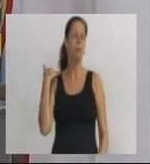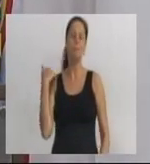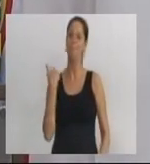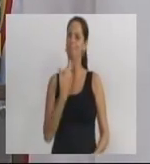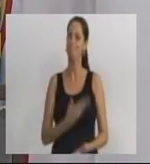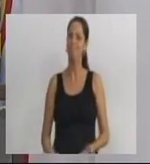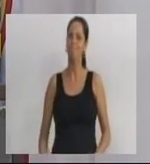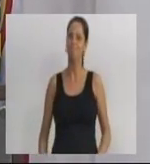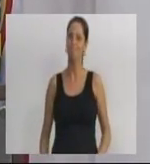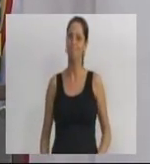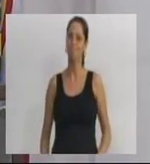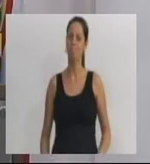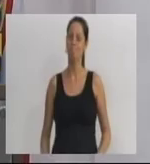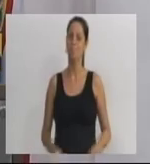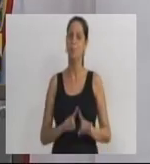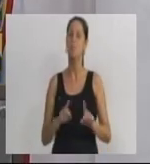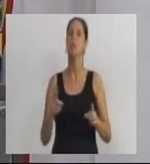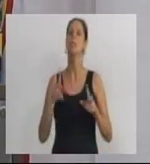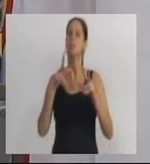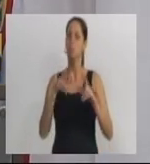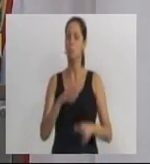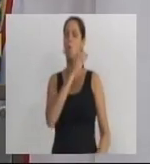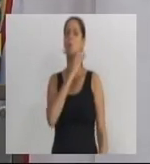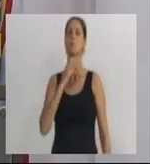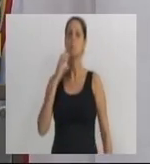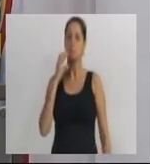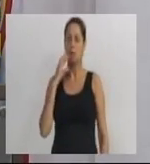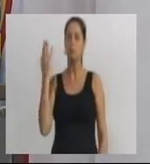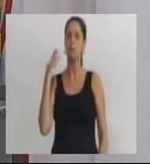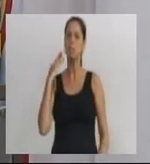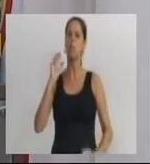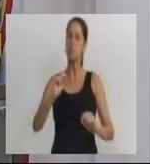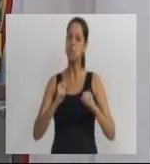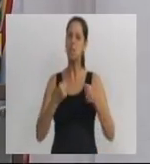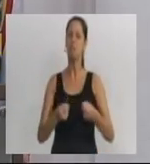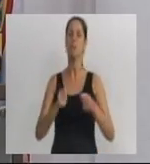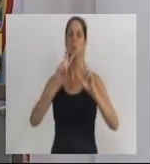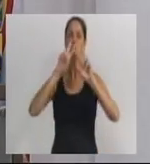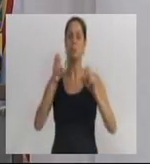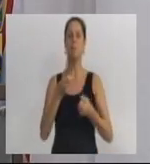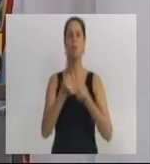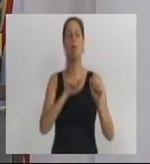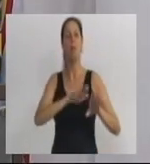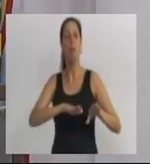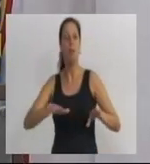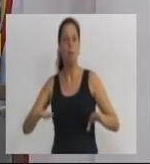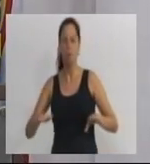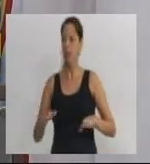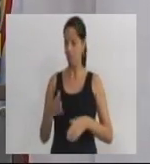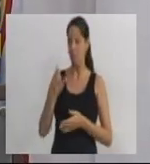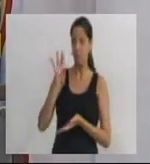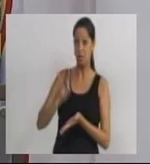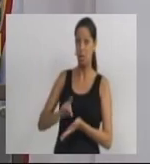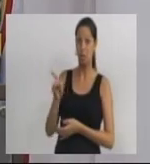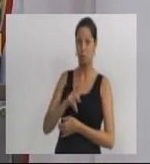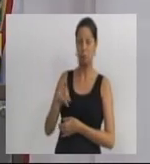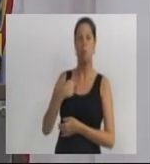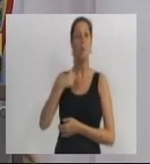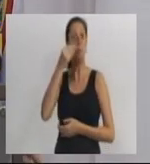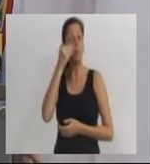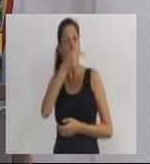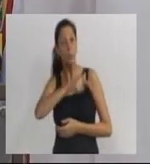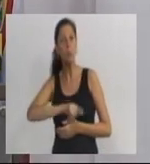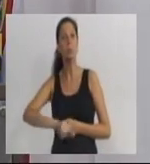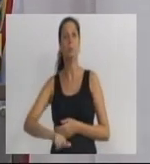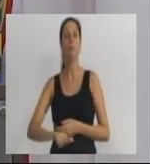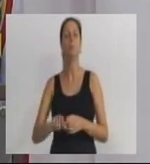eu estou que nem o César Sino de estacionamento, né? Água mole, pedra dura, tanto bate que fura, né, professor? Vamos tentar de novo. E